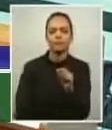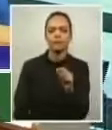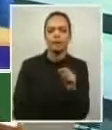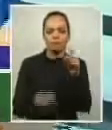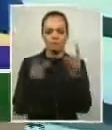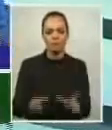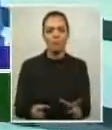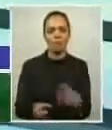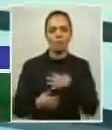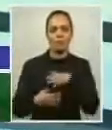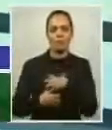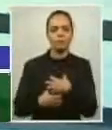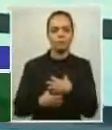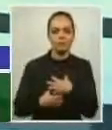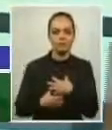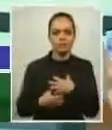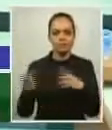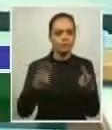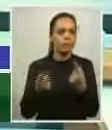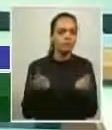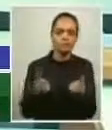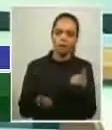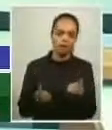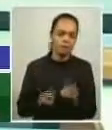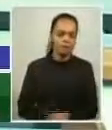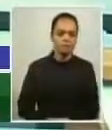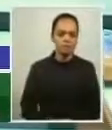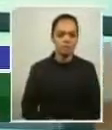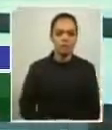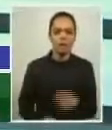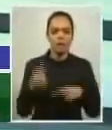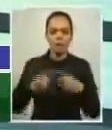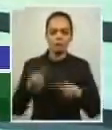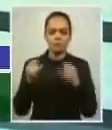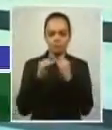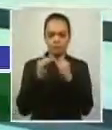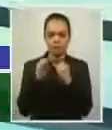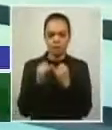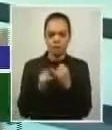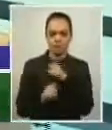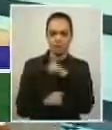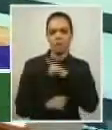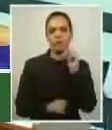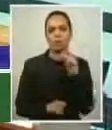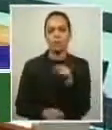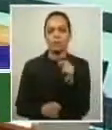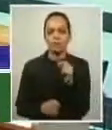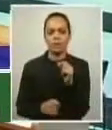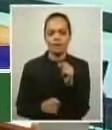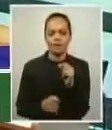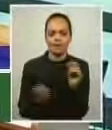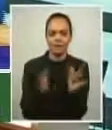posição dos socialistas e comunistas a política institucional é um espaço que comporta mediações